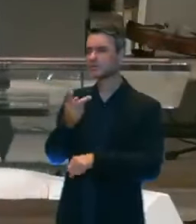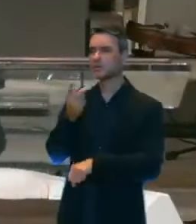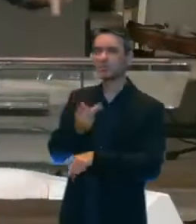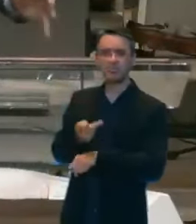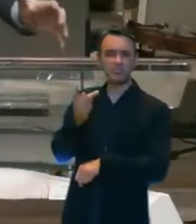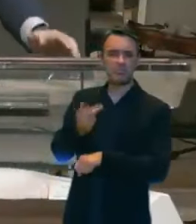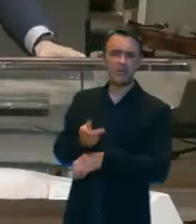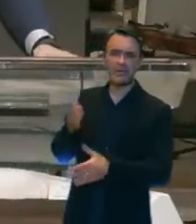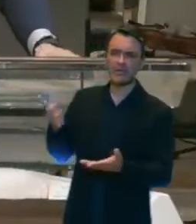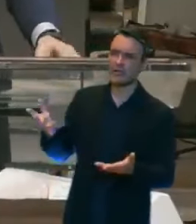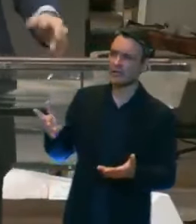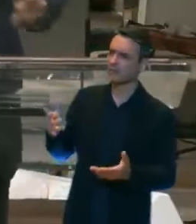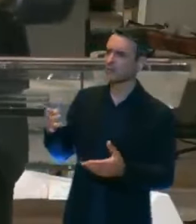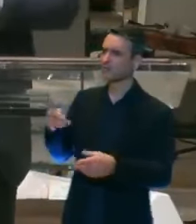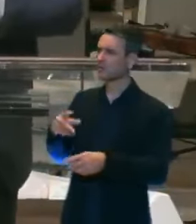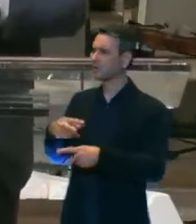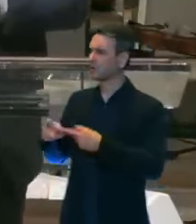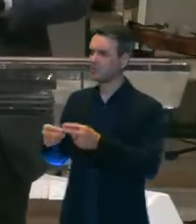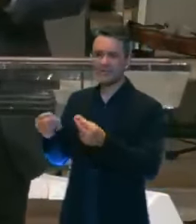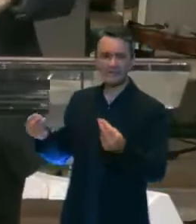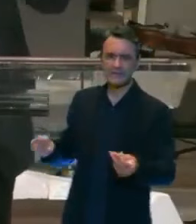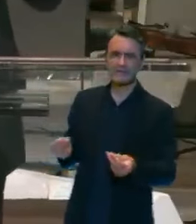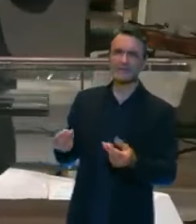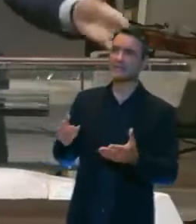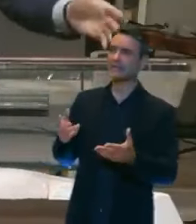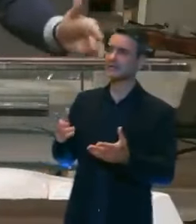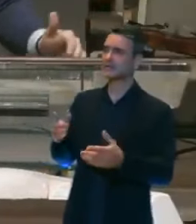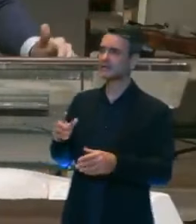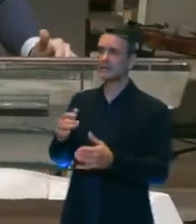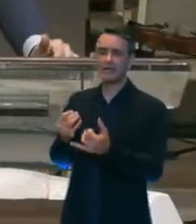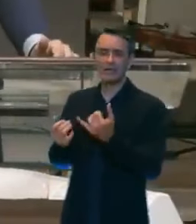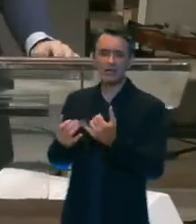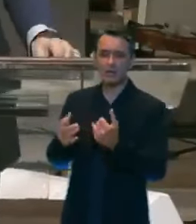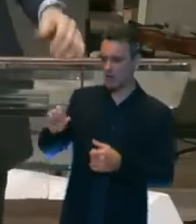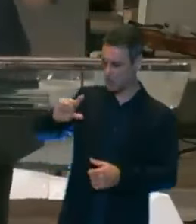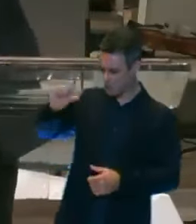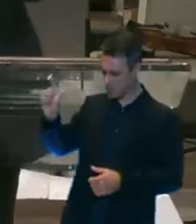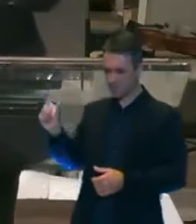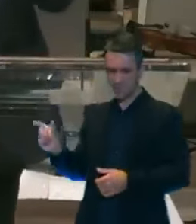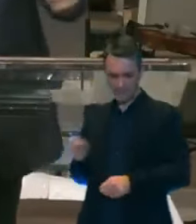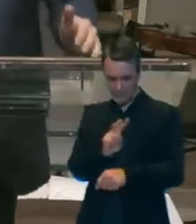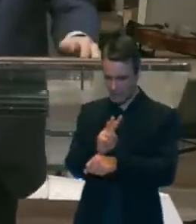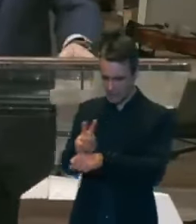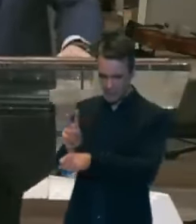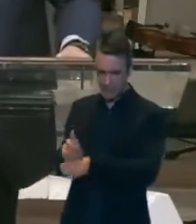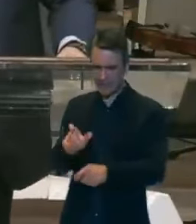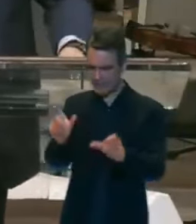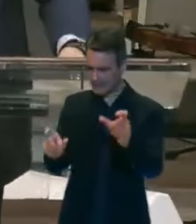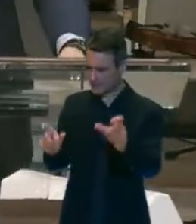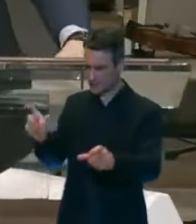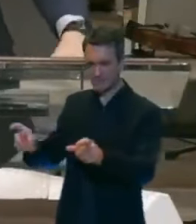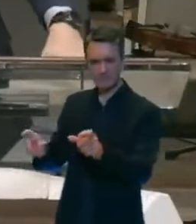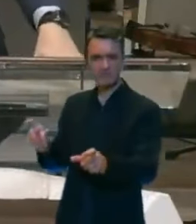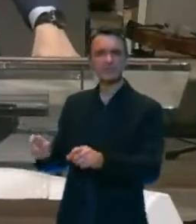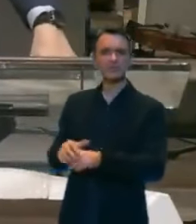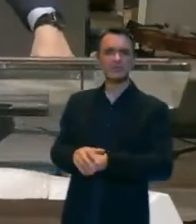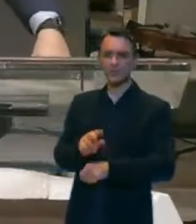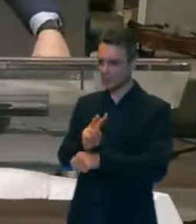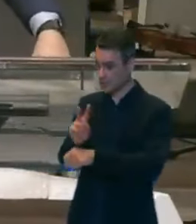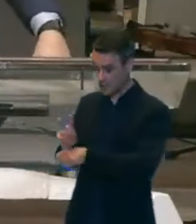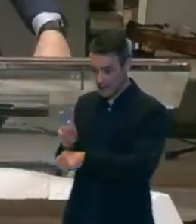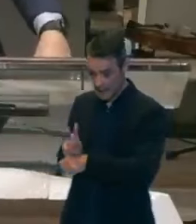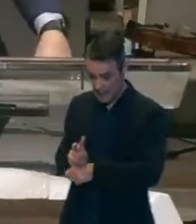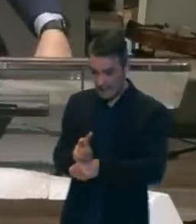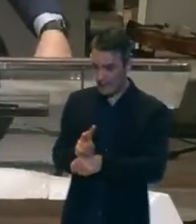vem a sua recompensa. Como pastor, ele apacentará o seu rebanho. entre os seus braços, recolherá os cordeirinhos e